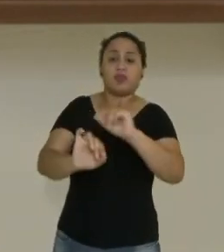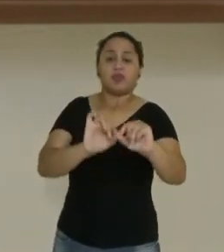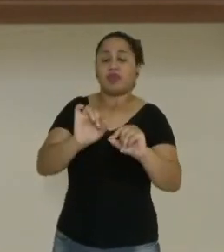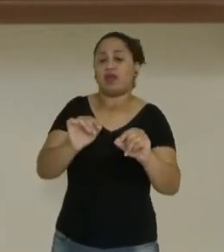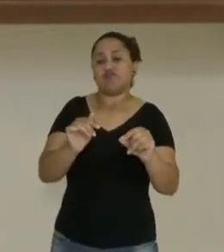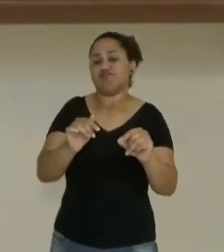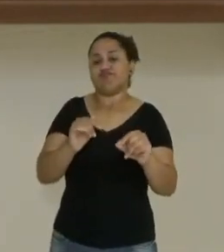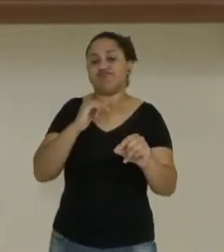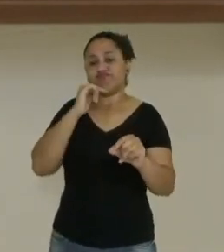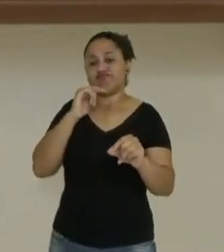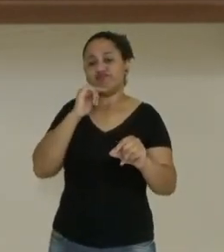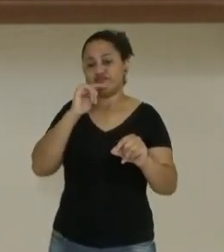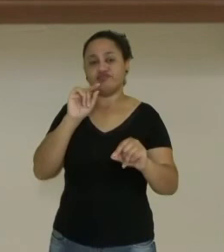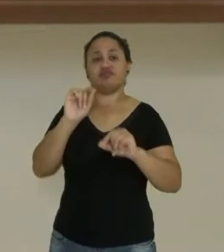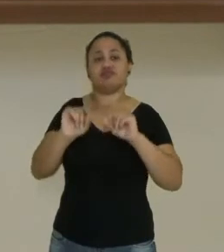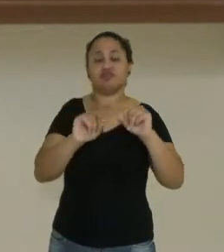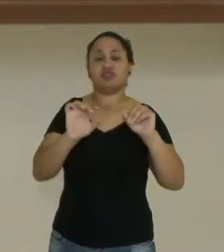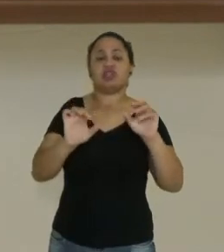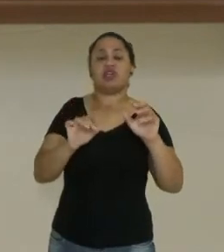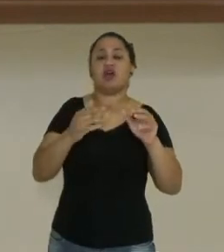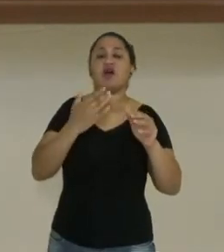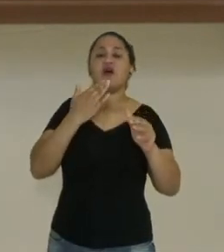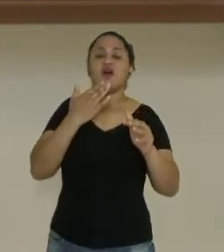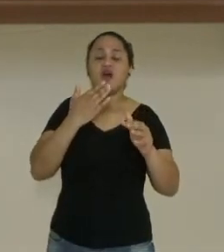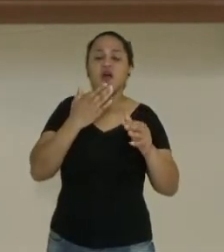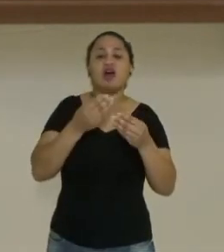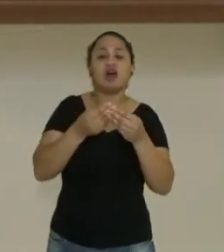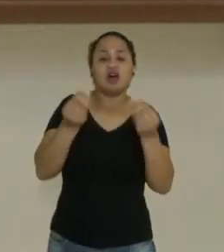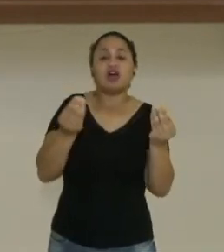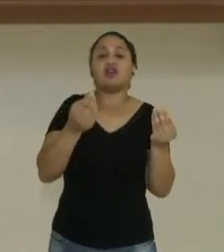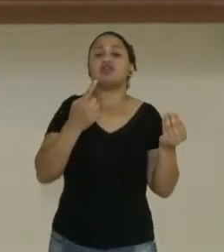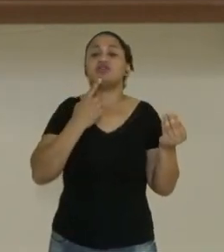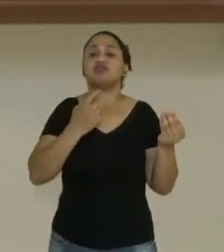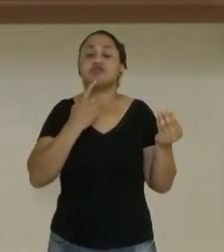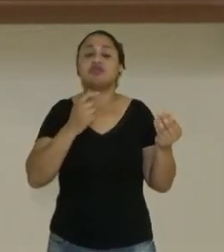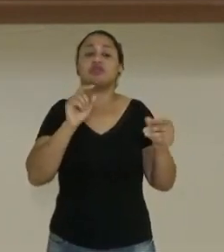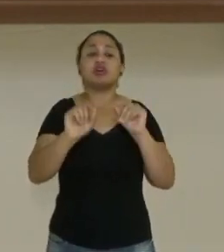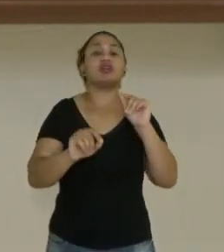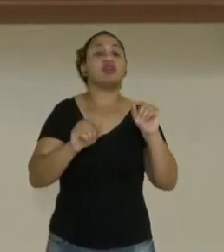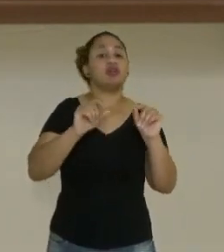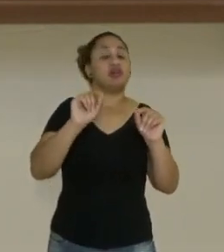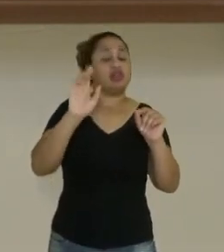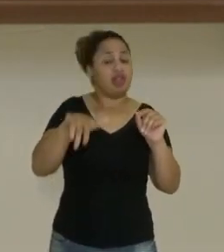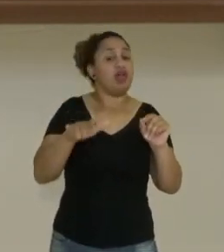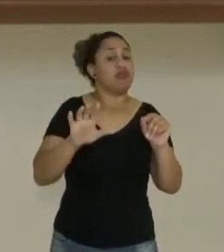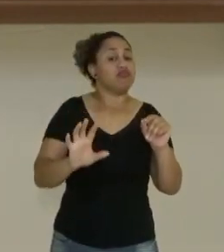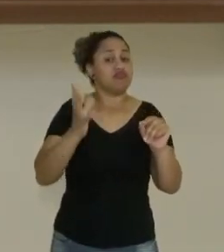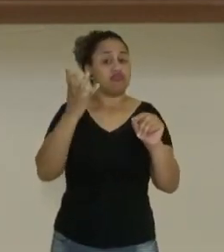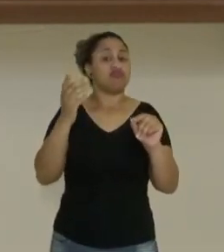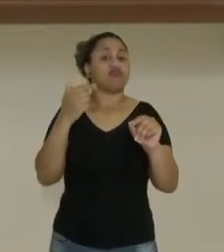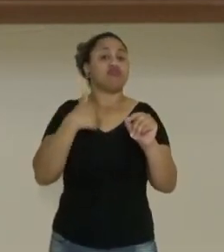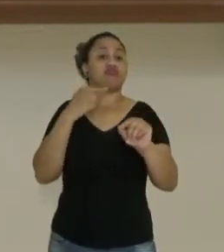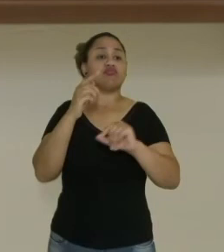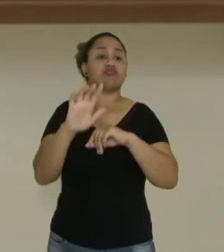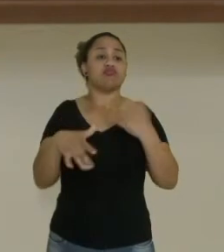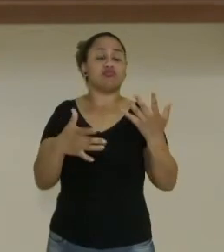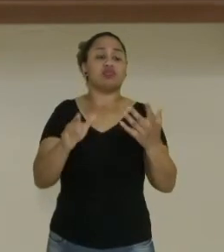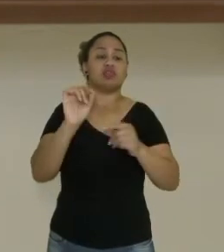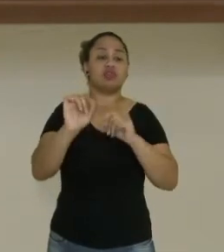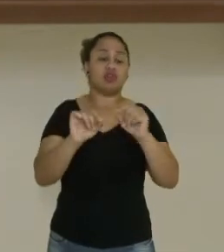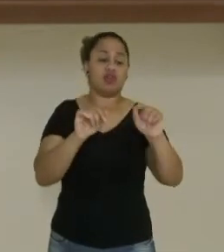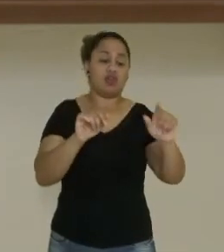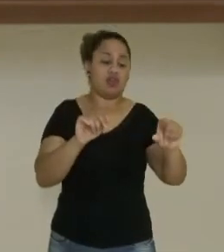Não, pois do monte com as cartas da cor vermelha e da carta retirada, será sempre a mesma, né? Aqui da